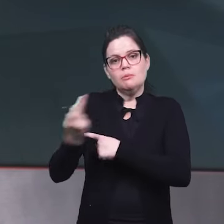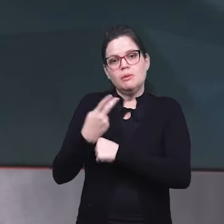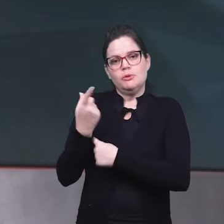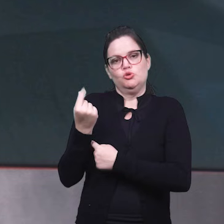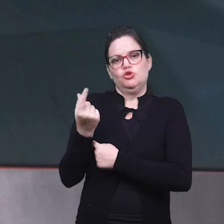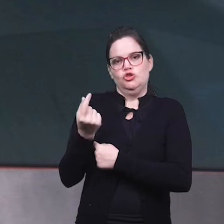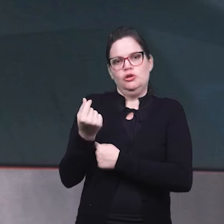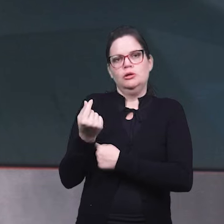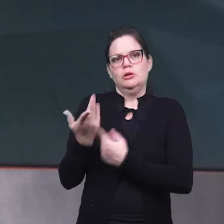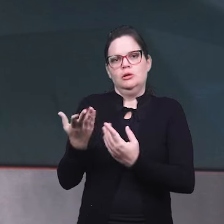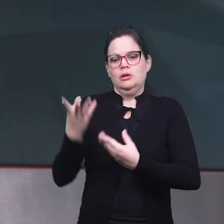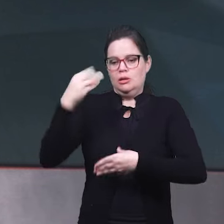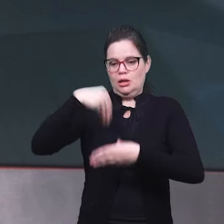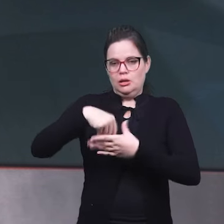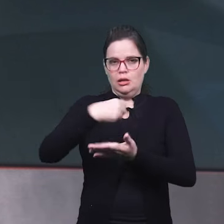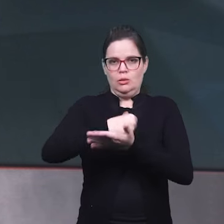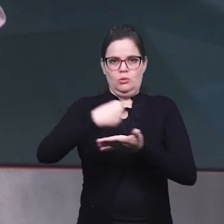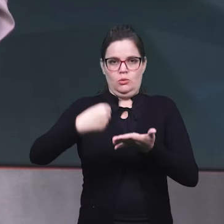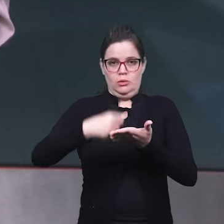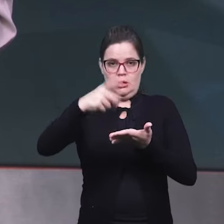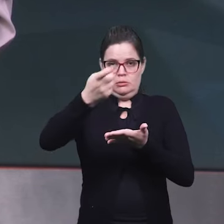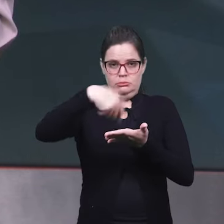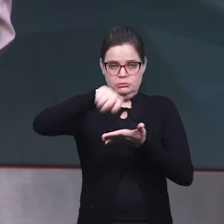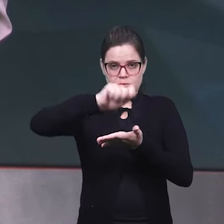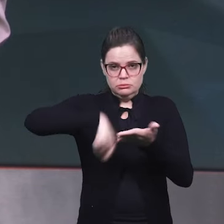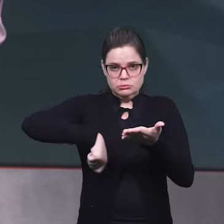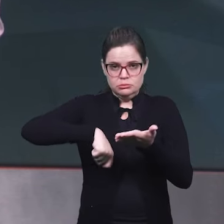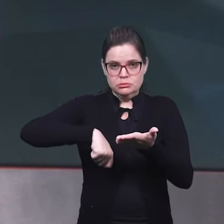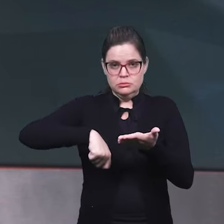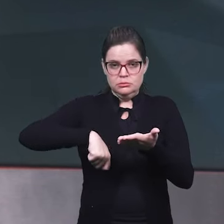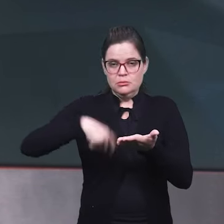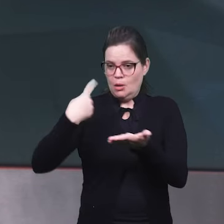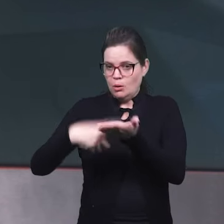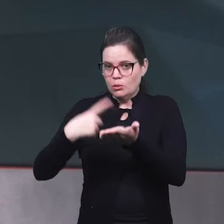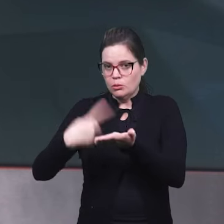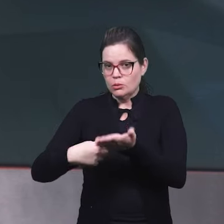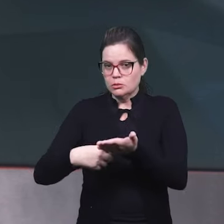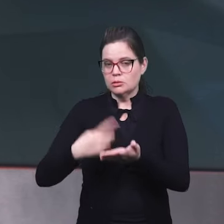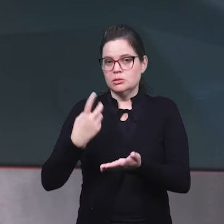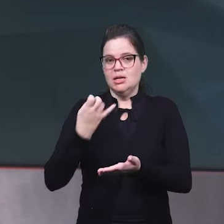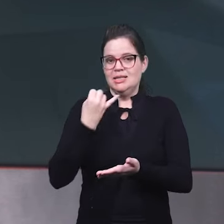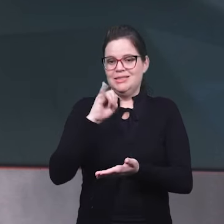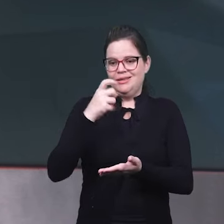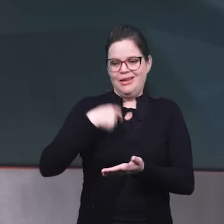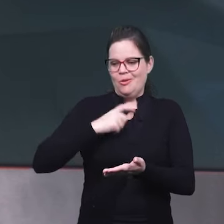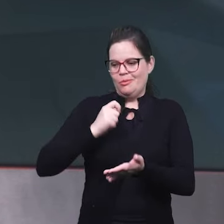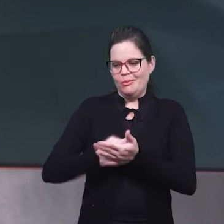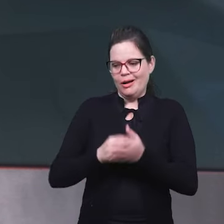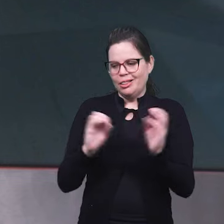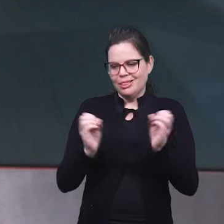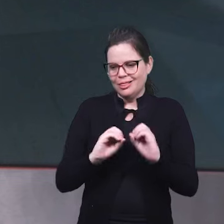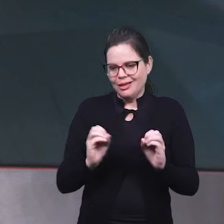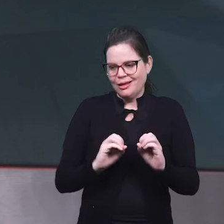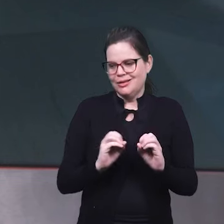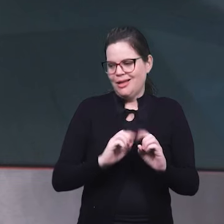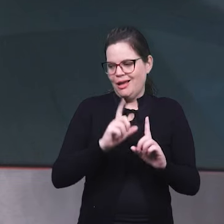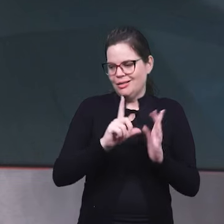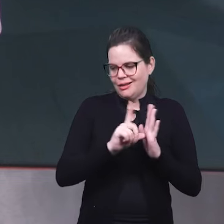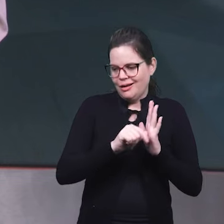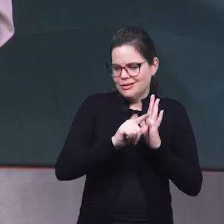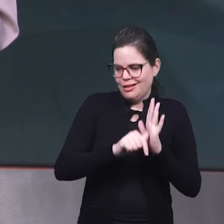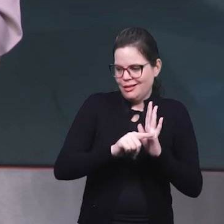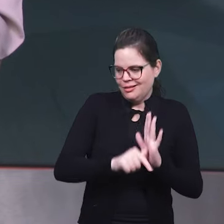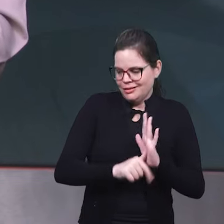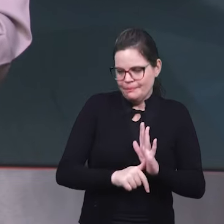lá no contrato, reza no contrato. E você assinou e concordou. Olha, se eu não pagar, eu